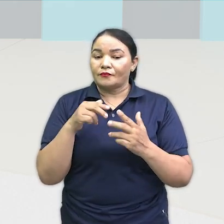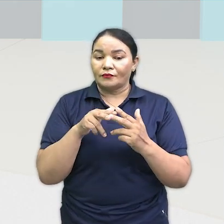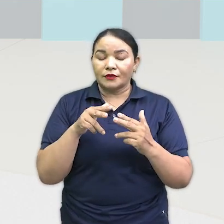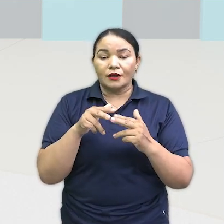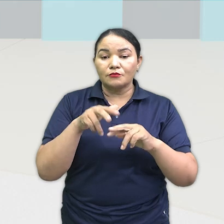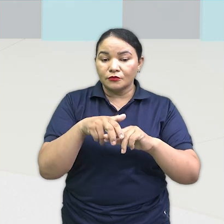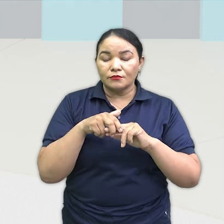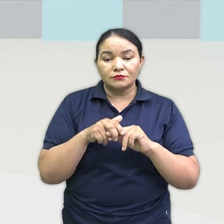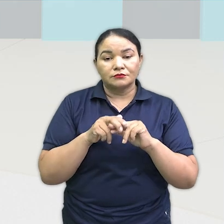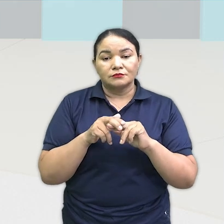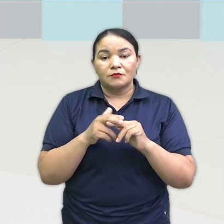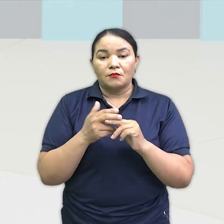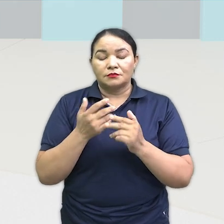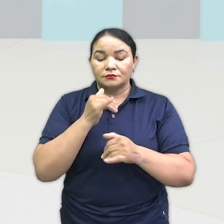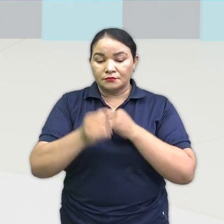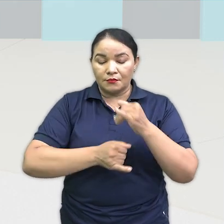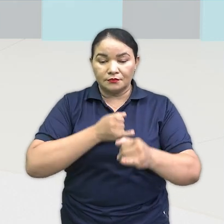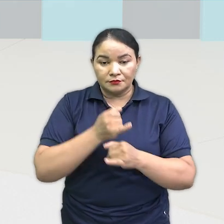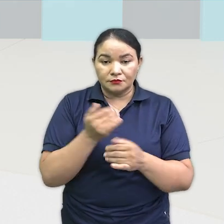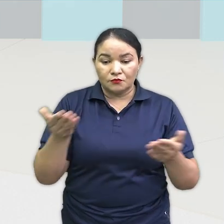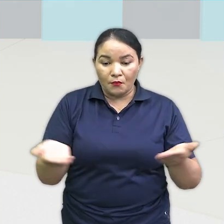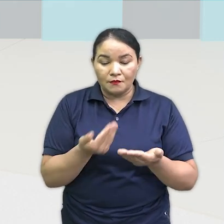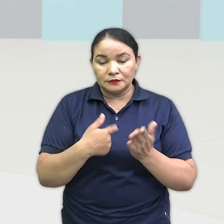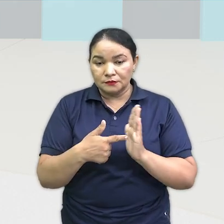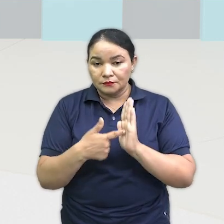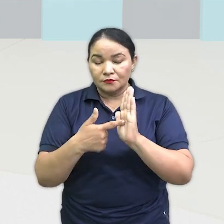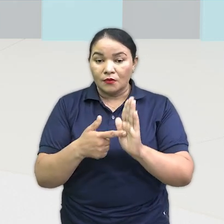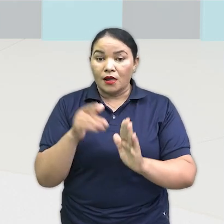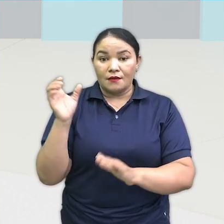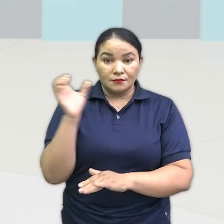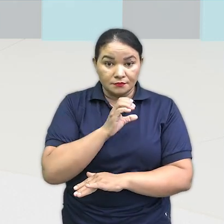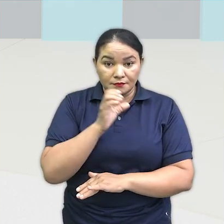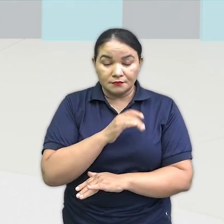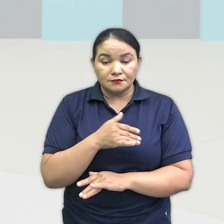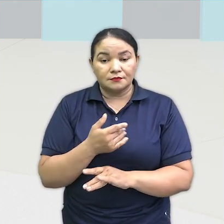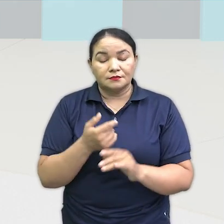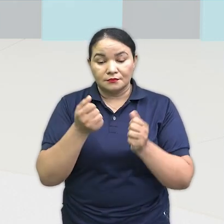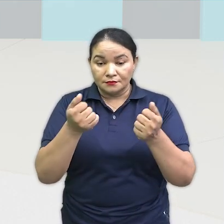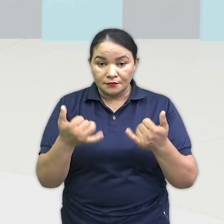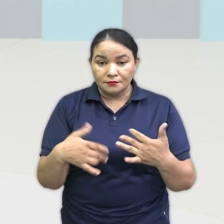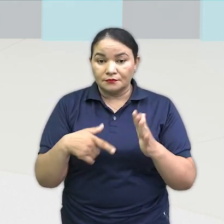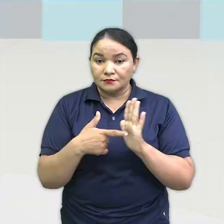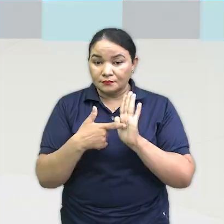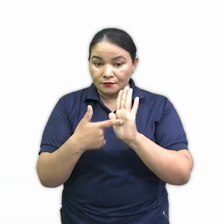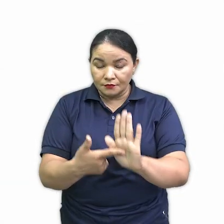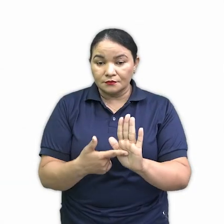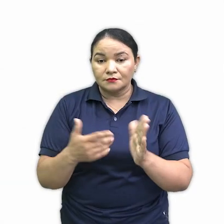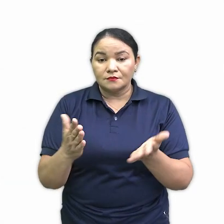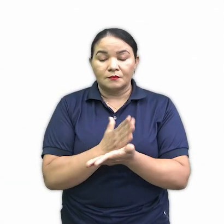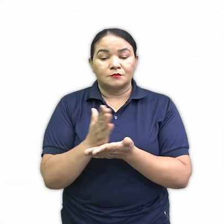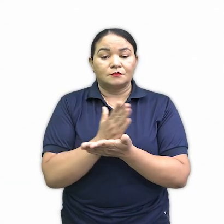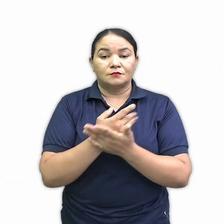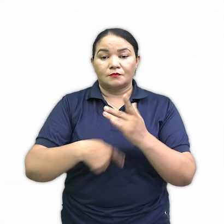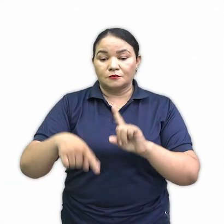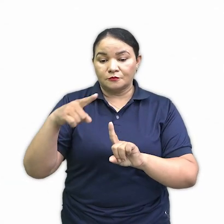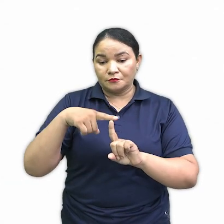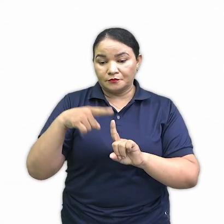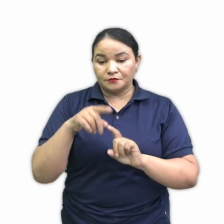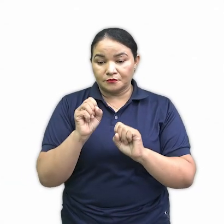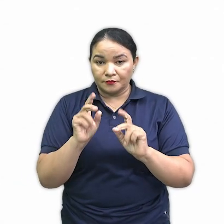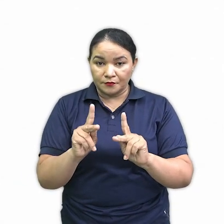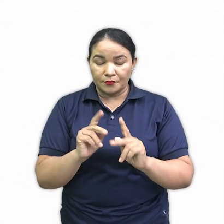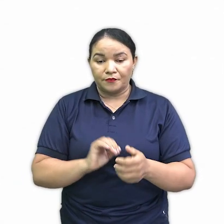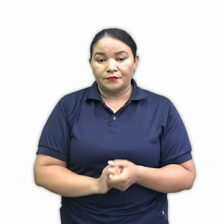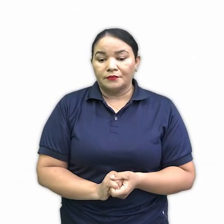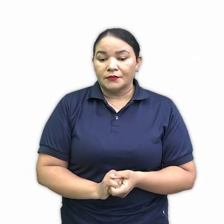nós vamos dar uma olhada rapidinho aqui em alguns desses tipos de texto, ok? Let's go!